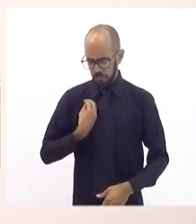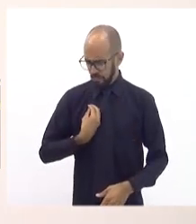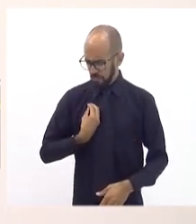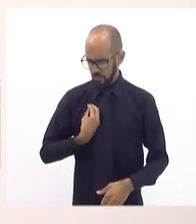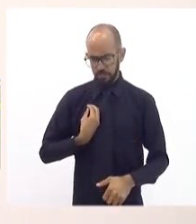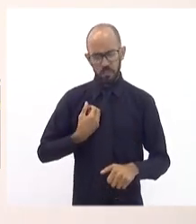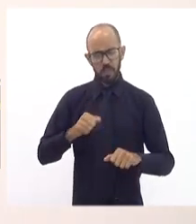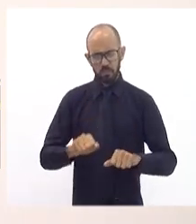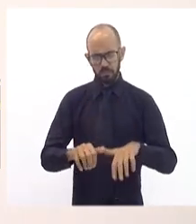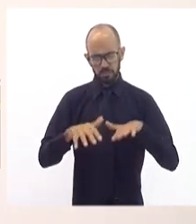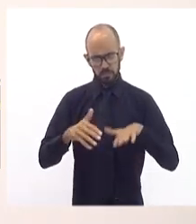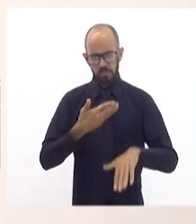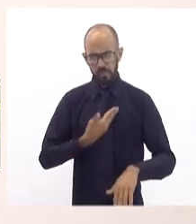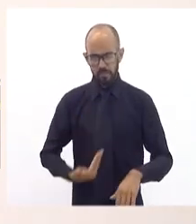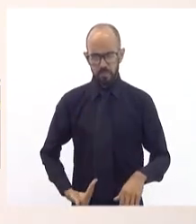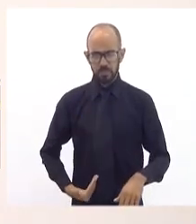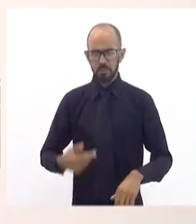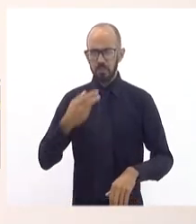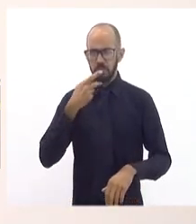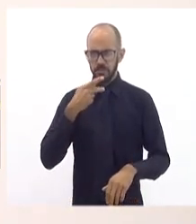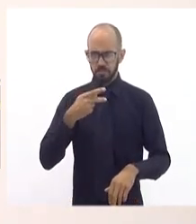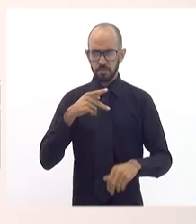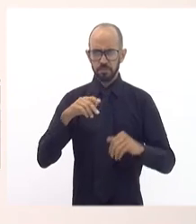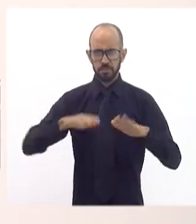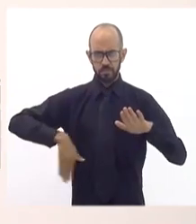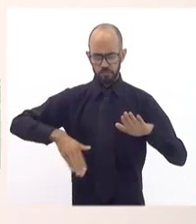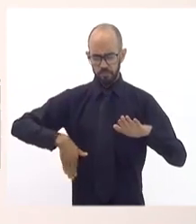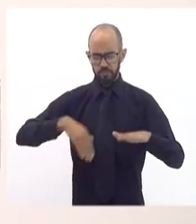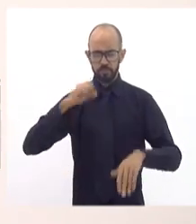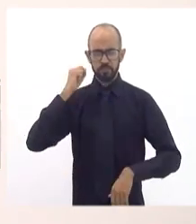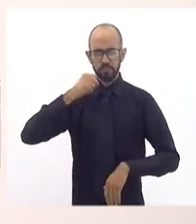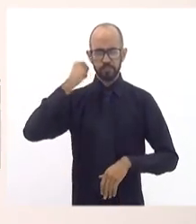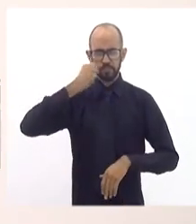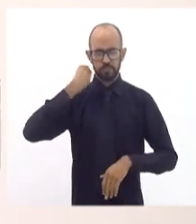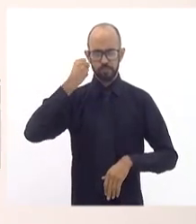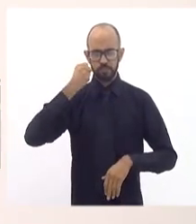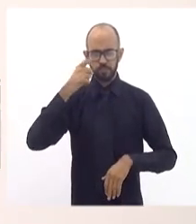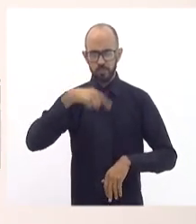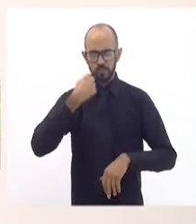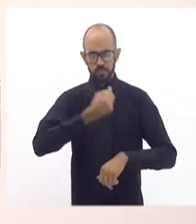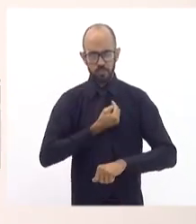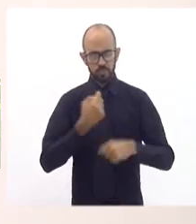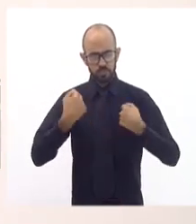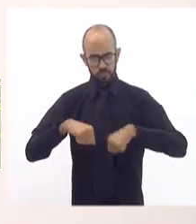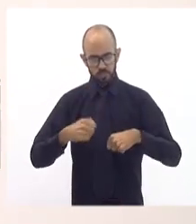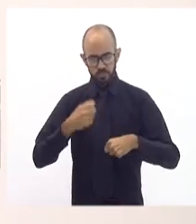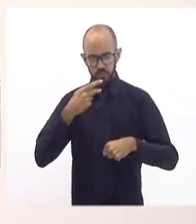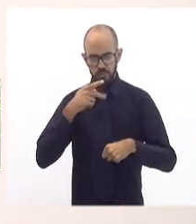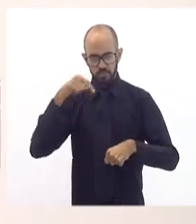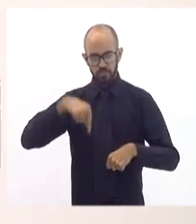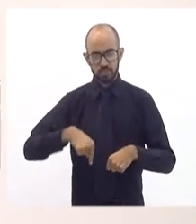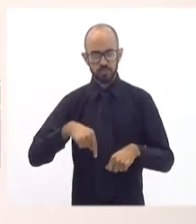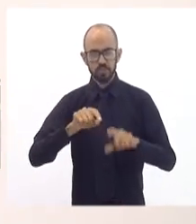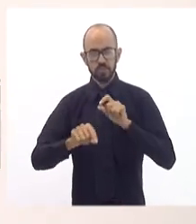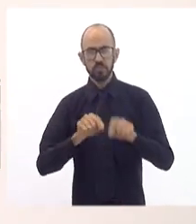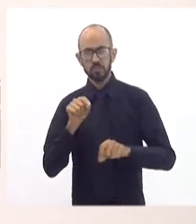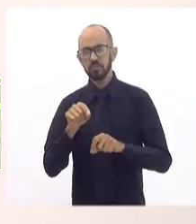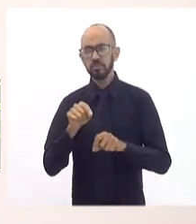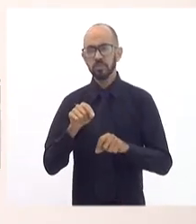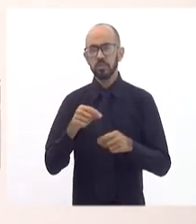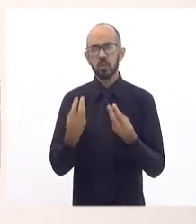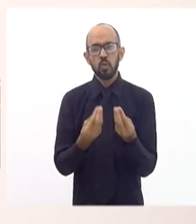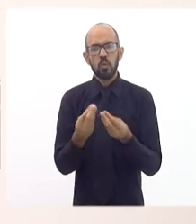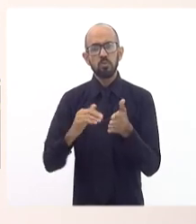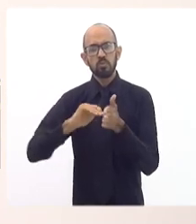alerj para tratar das questões ambientais da Baía de Sepetiba o que nós deveríamos estar discutindo aqui era como